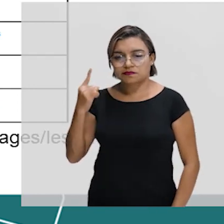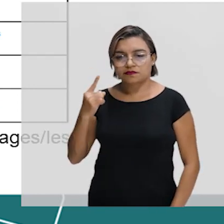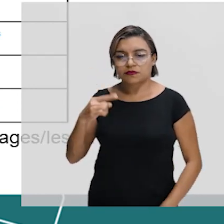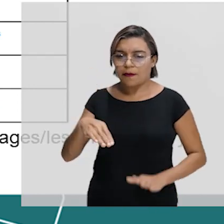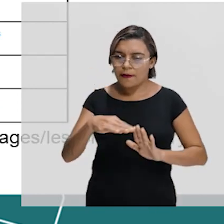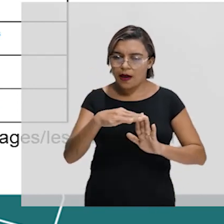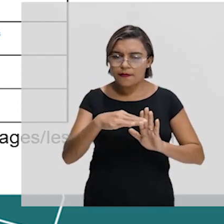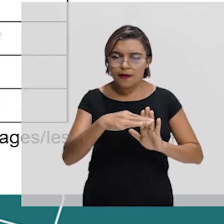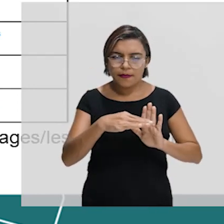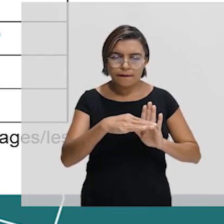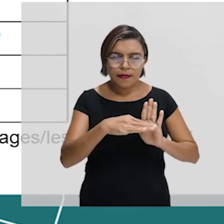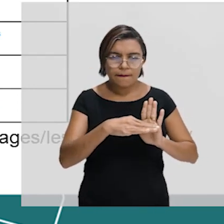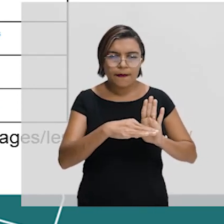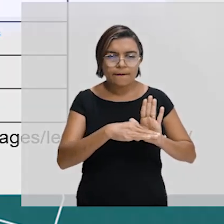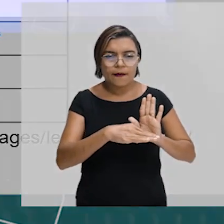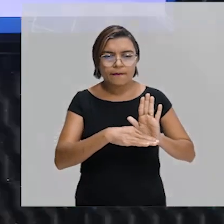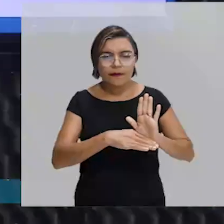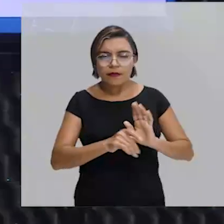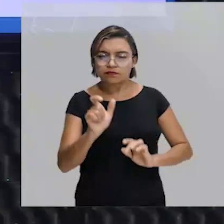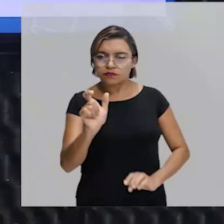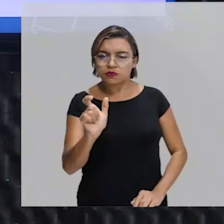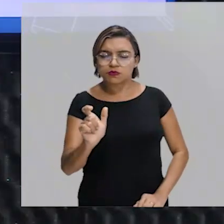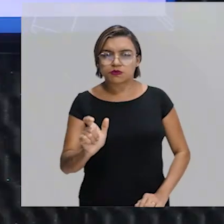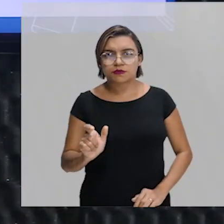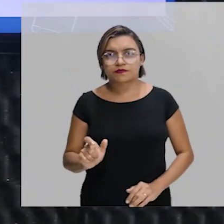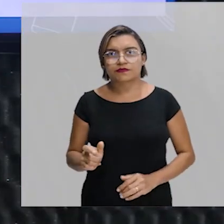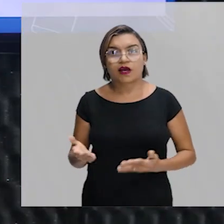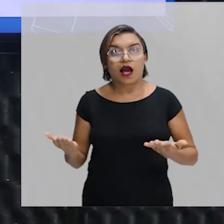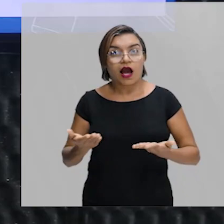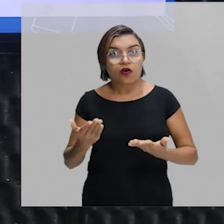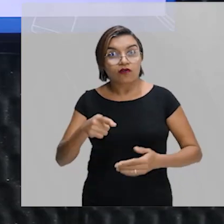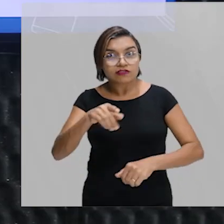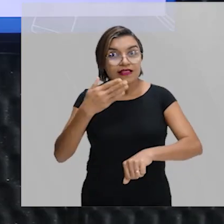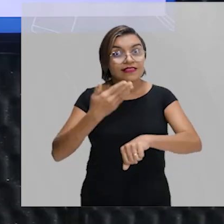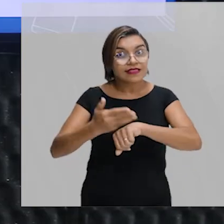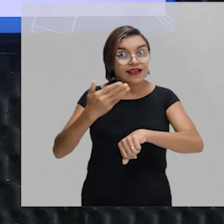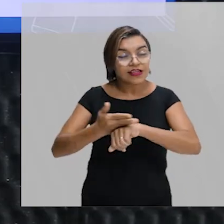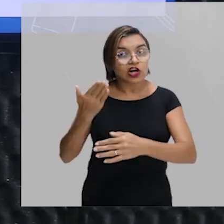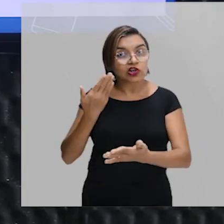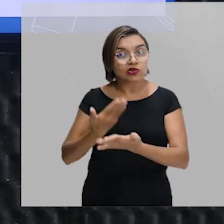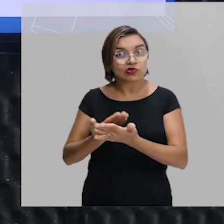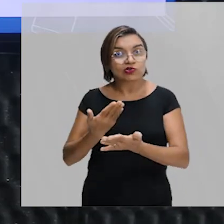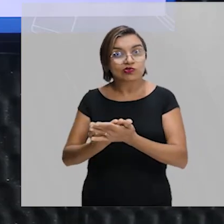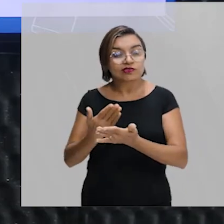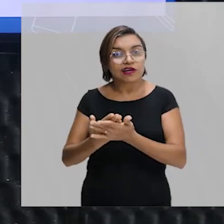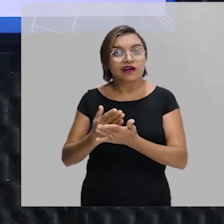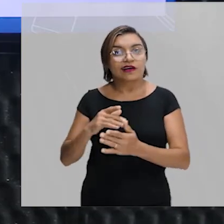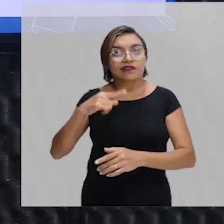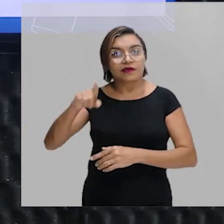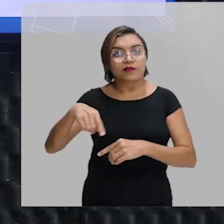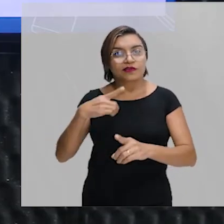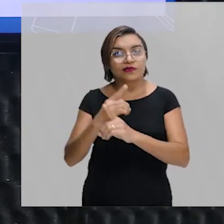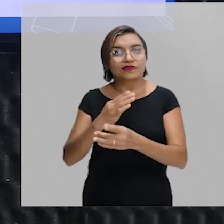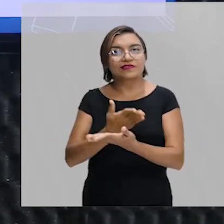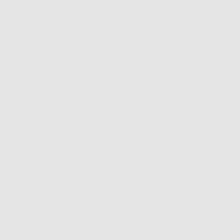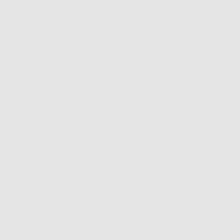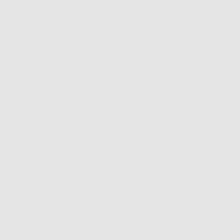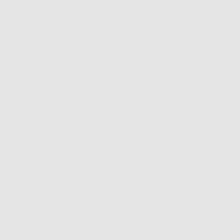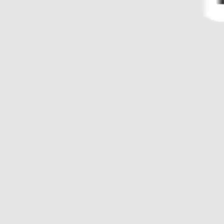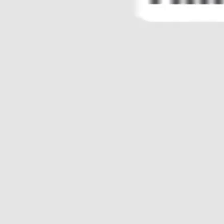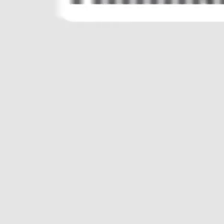vaya, vayamos, vayas e vayan. Agora é só treinar e estudar bastante, galera. Até a próxima. Hasta luego.